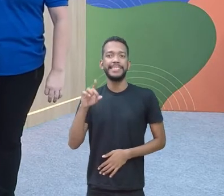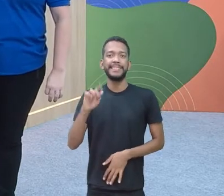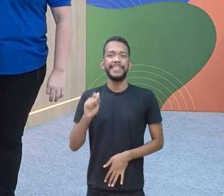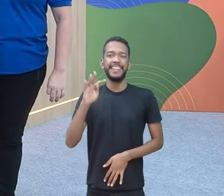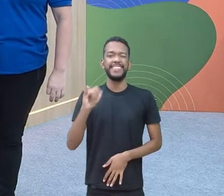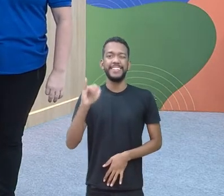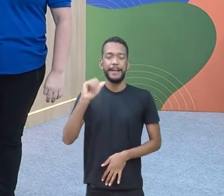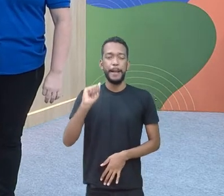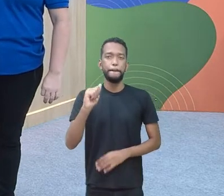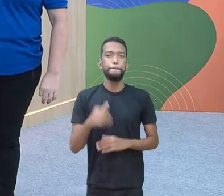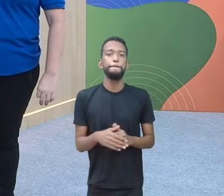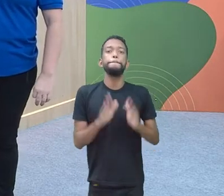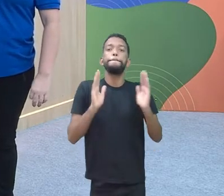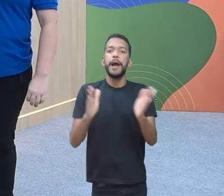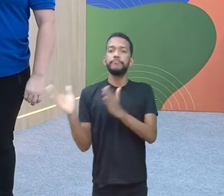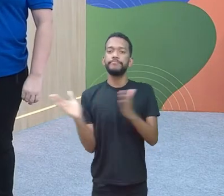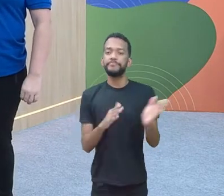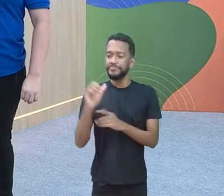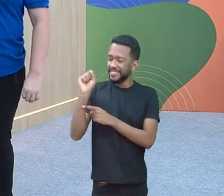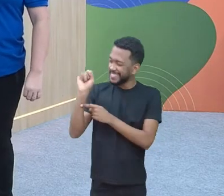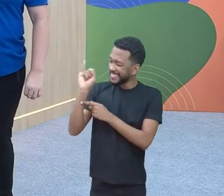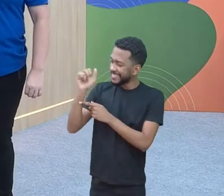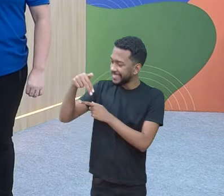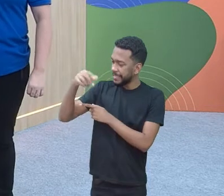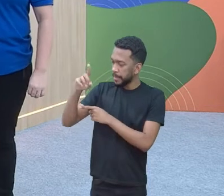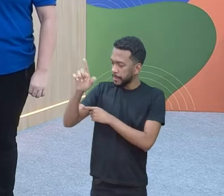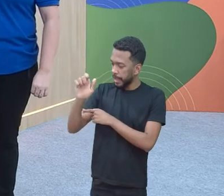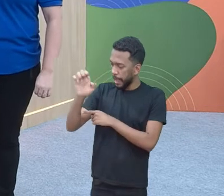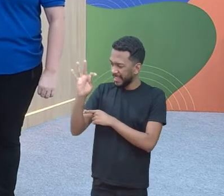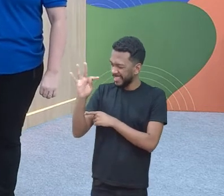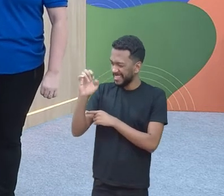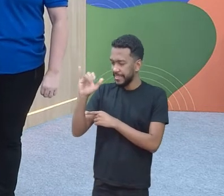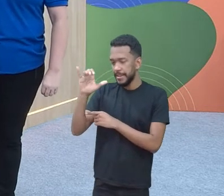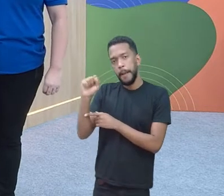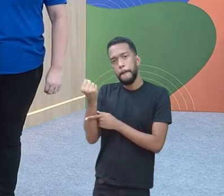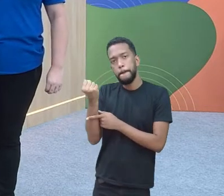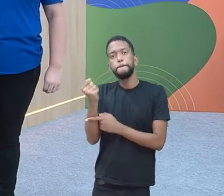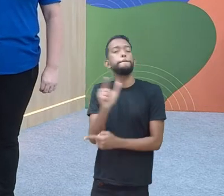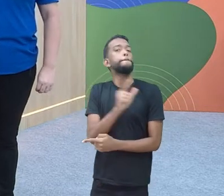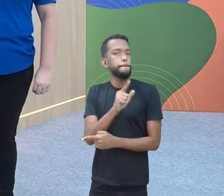Já as sindéticas são aquelas orações que